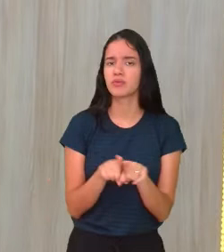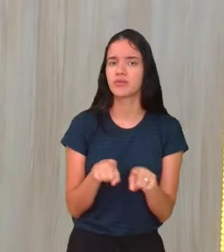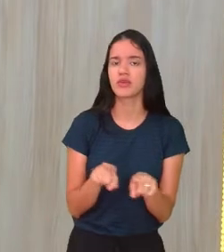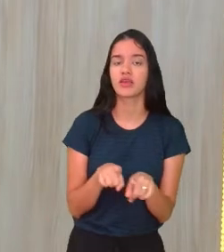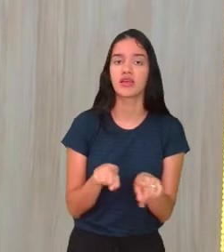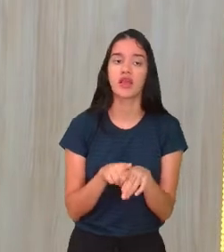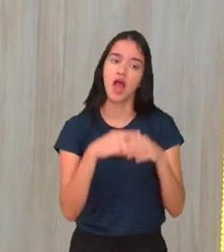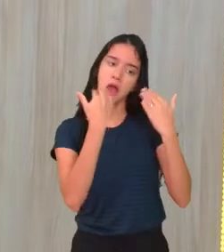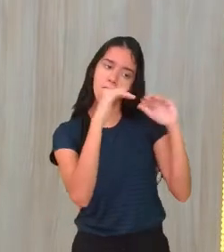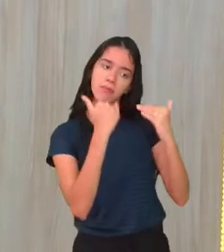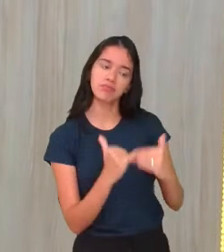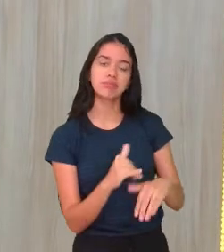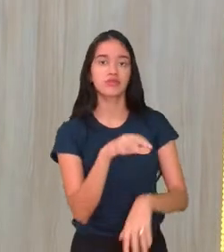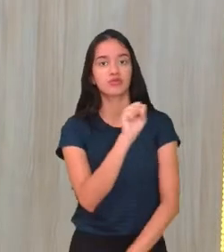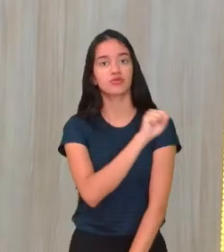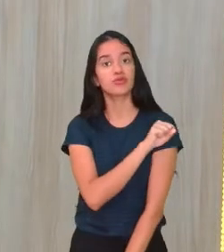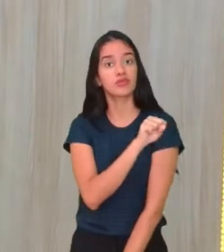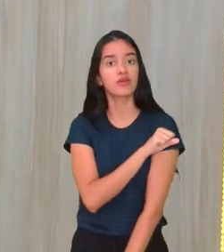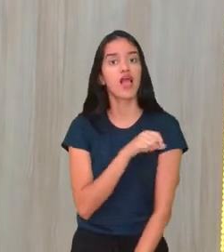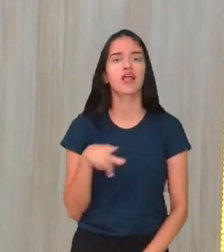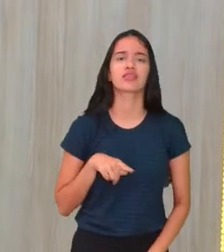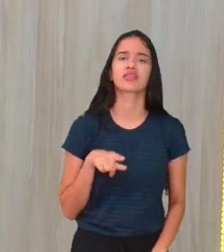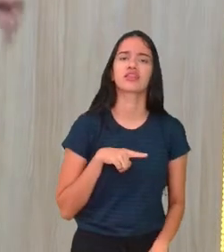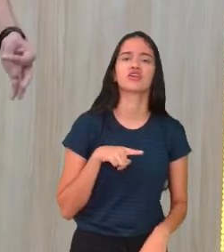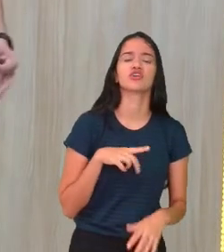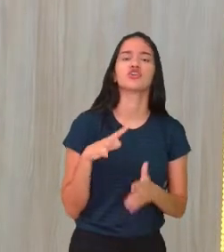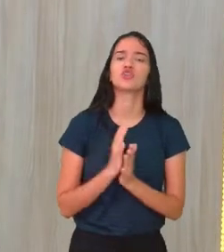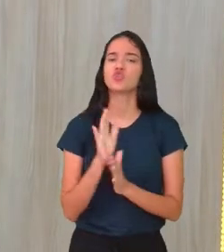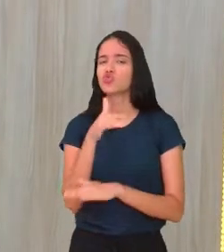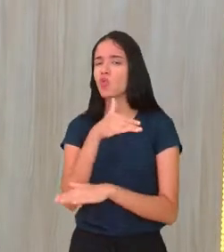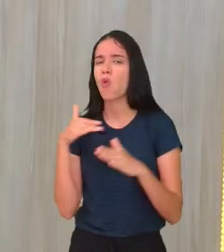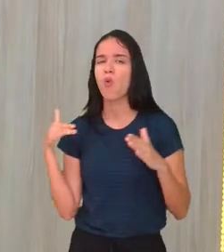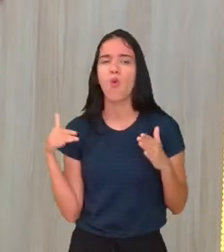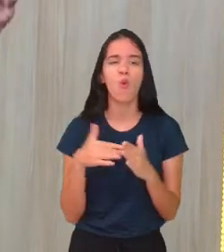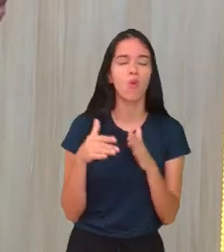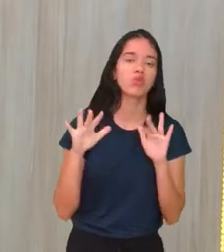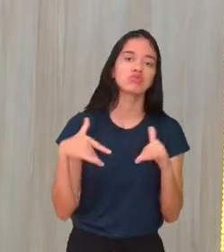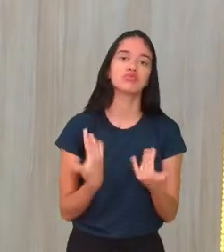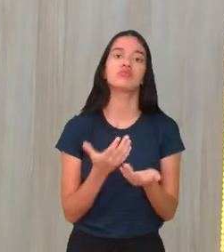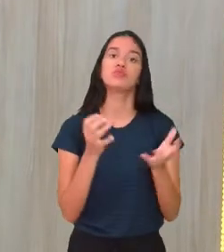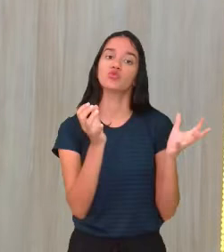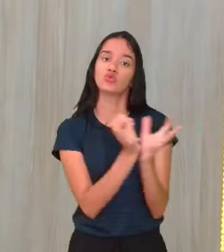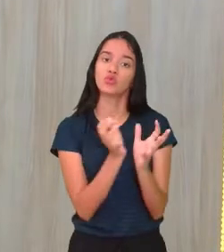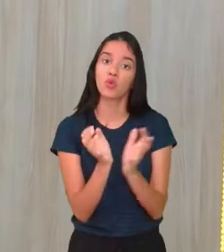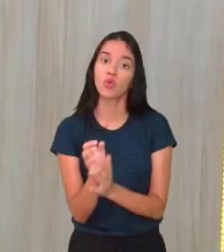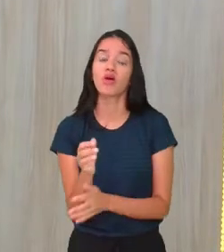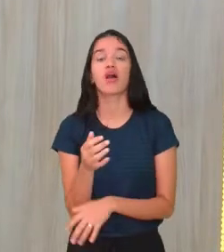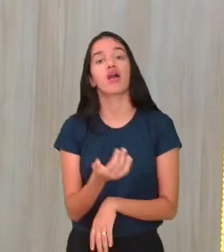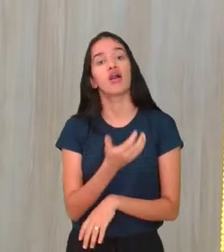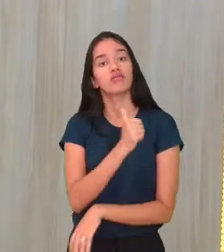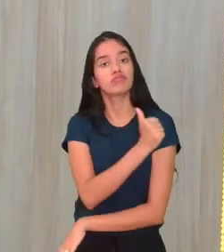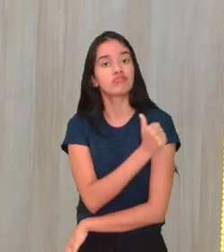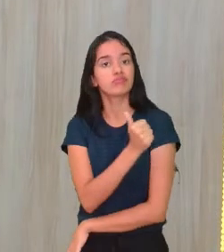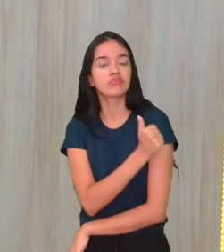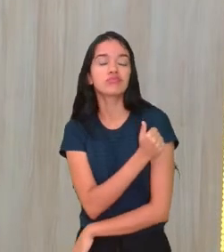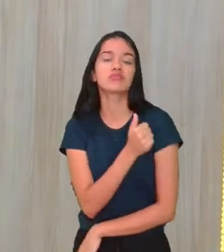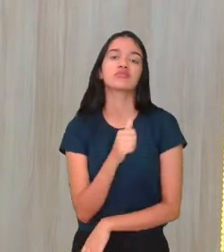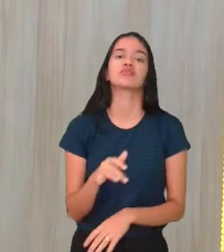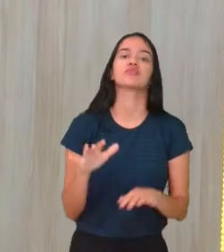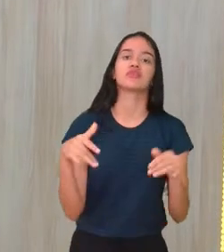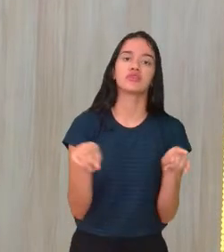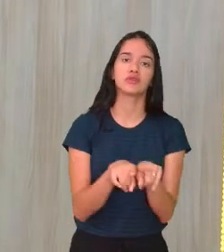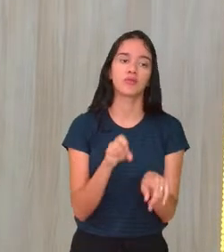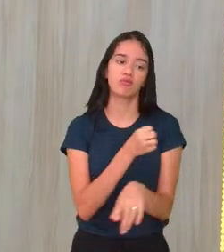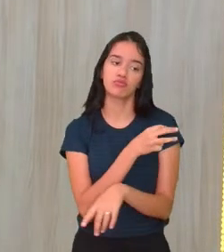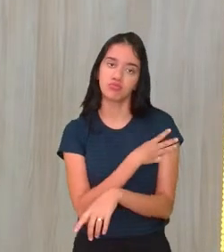a playlist do 8º ano, então tem todas as disciplinas, todas as turmas, as aulas são colocadas lá no